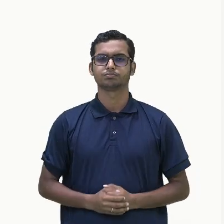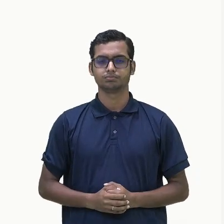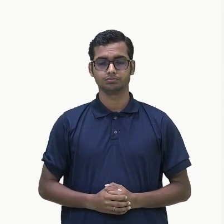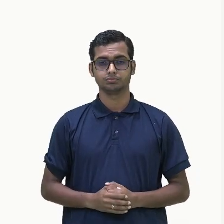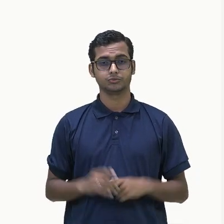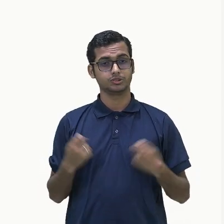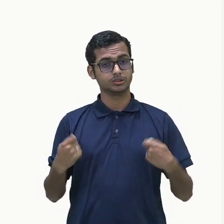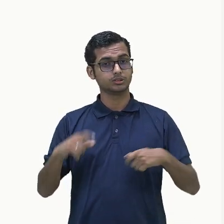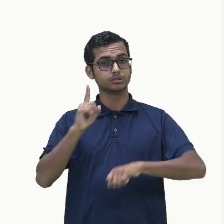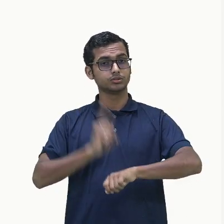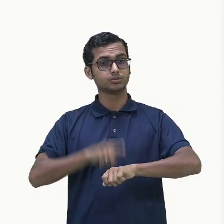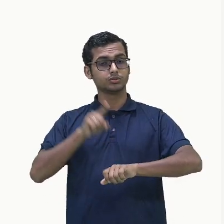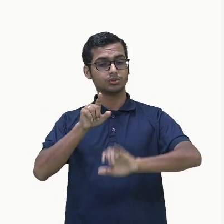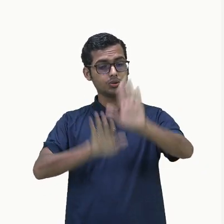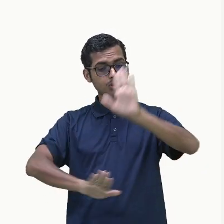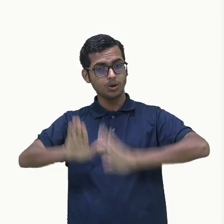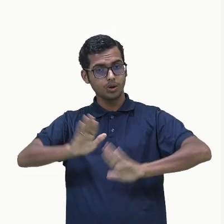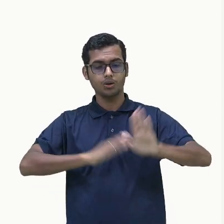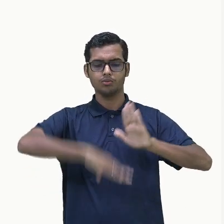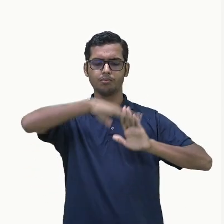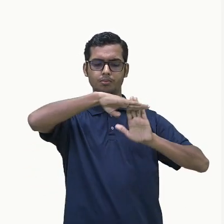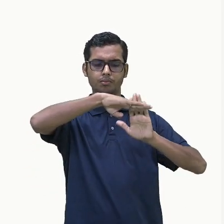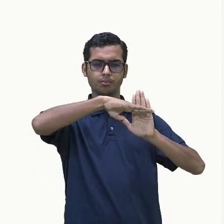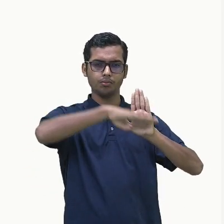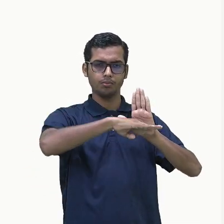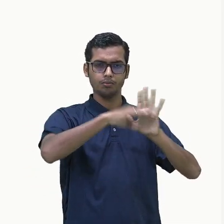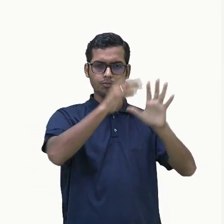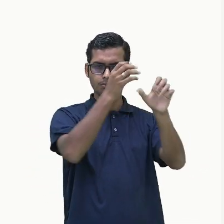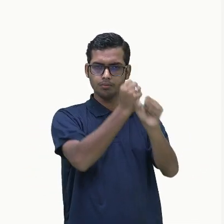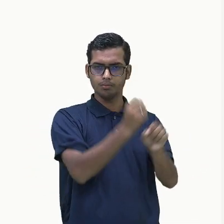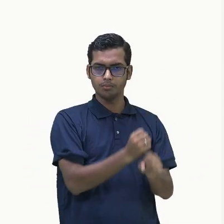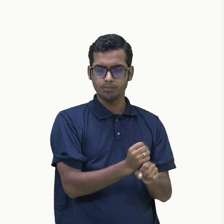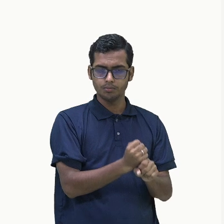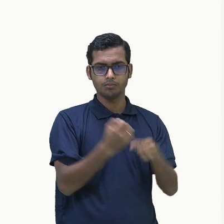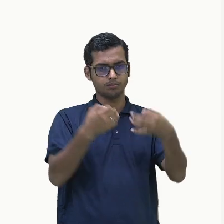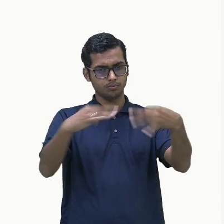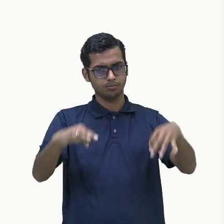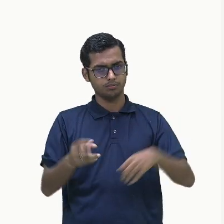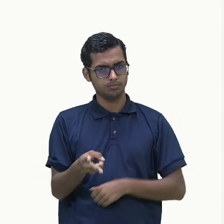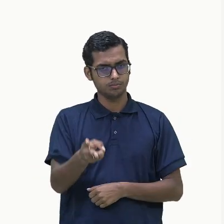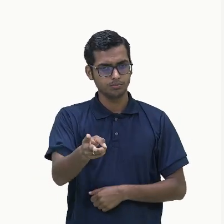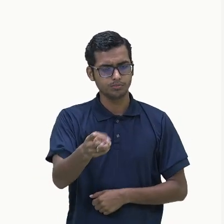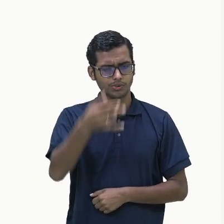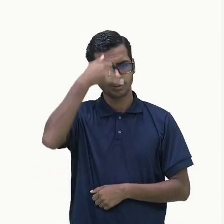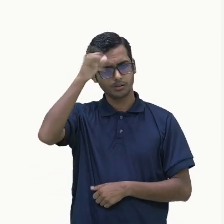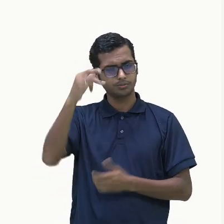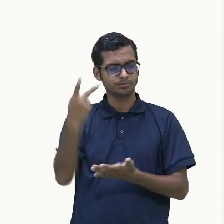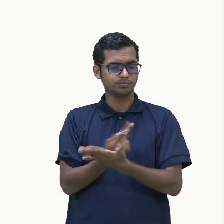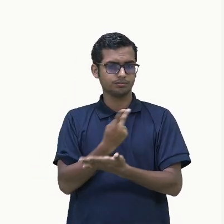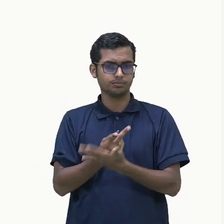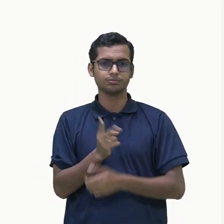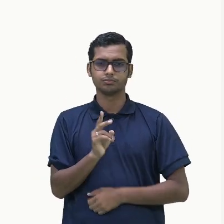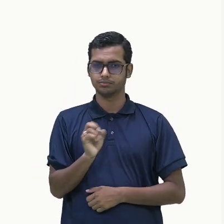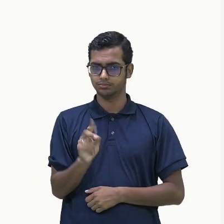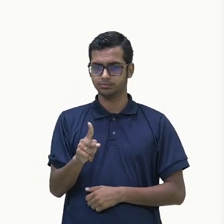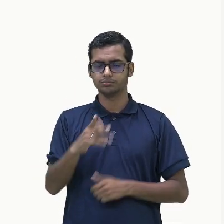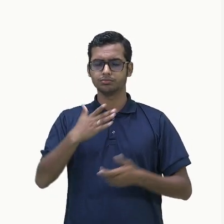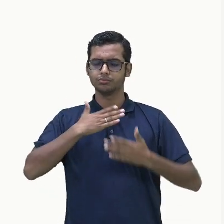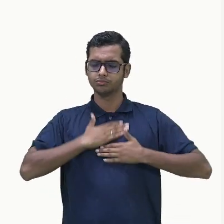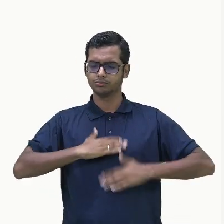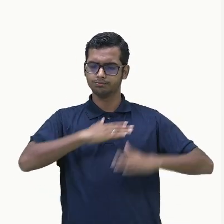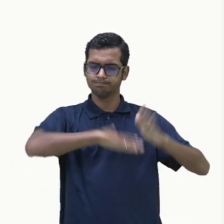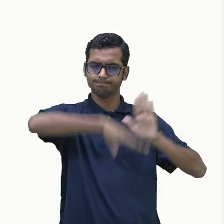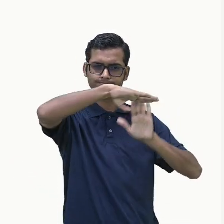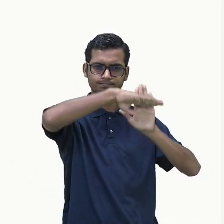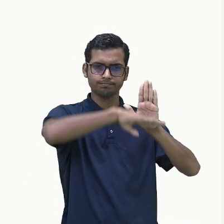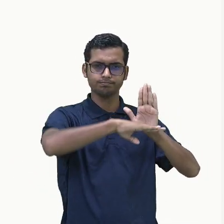tomar cuidado e fazendo o passo a passo. Se fizer o passo a passo, não tem erro. Vamos comigo na letra B? Então,